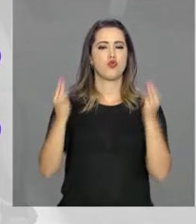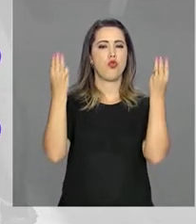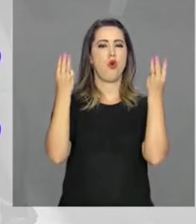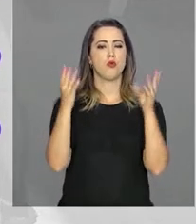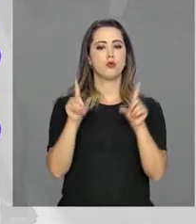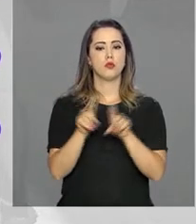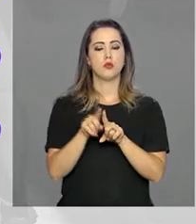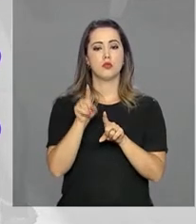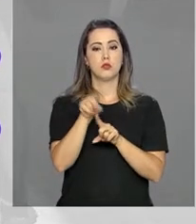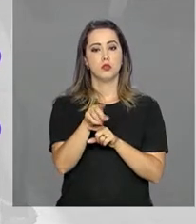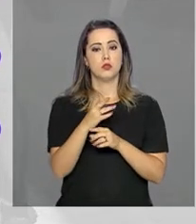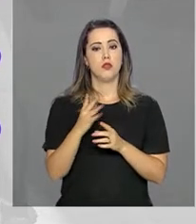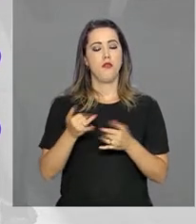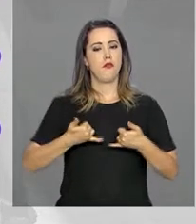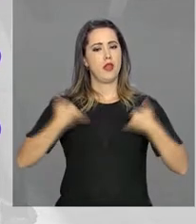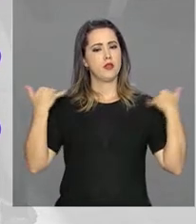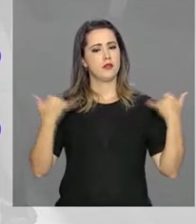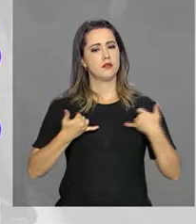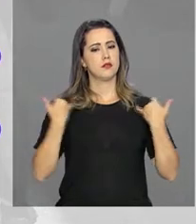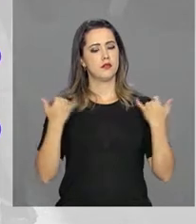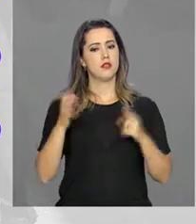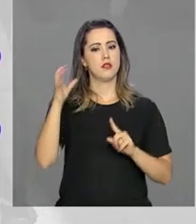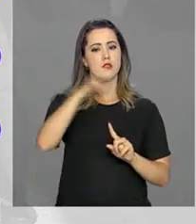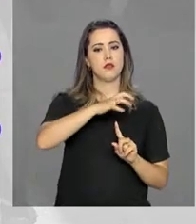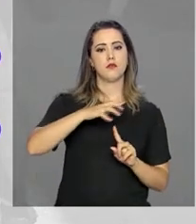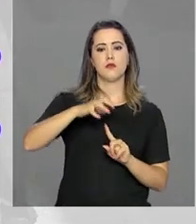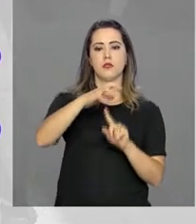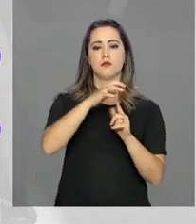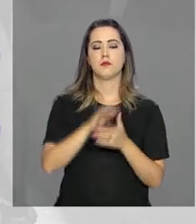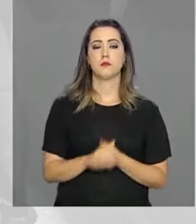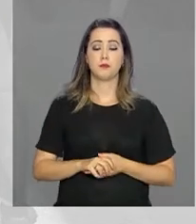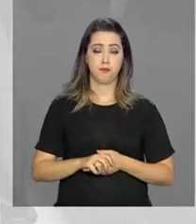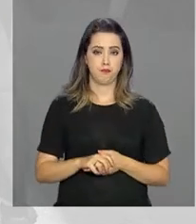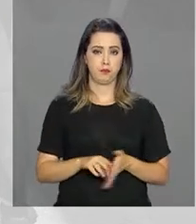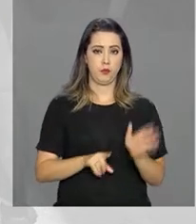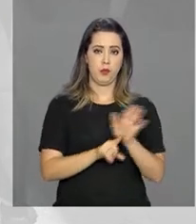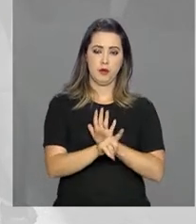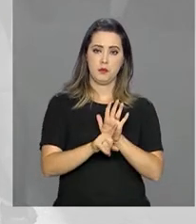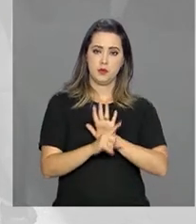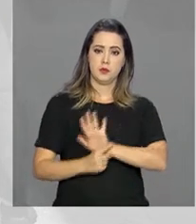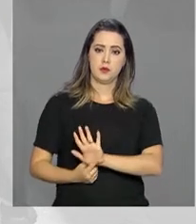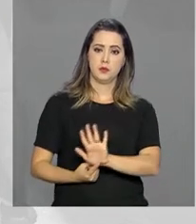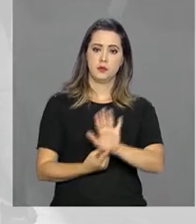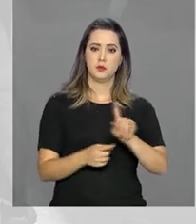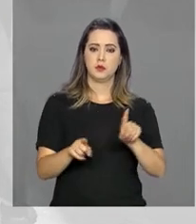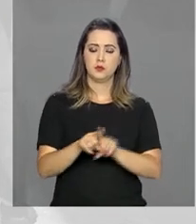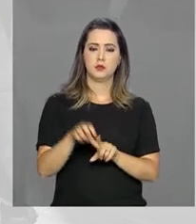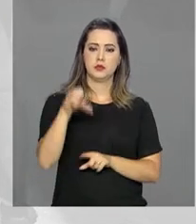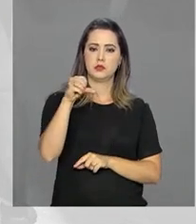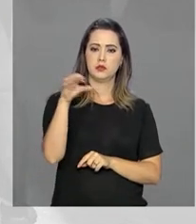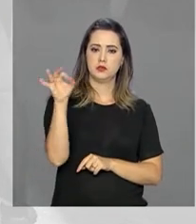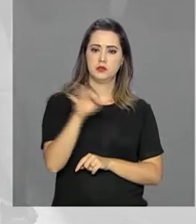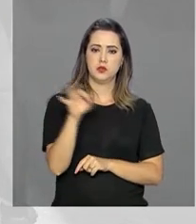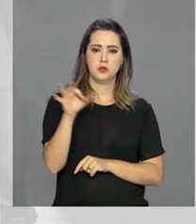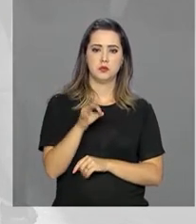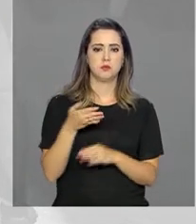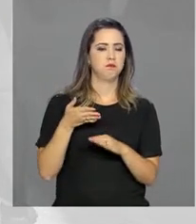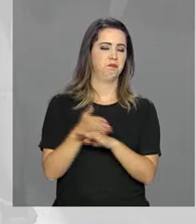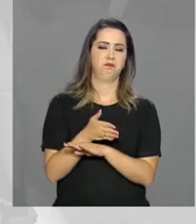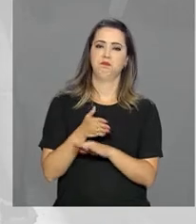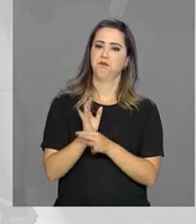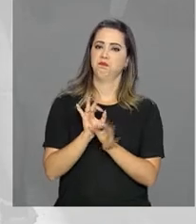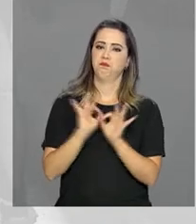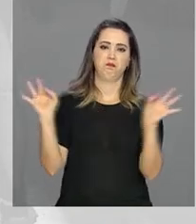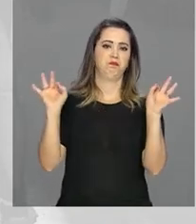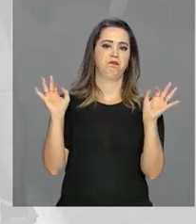musicais, festas populares e feiras de artesanato. A pesquisa constatou ainda que 9% não frequentam